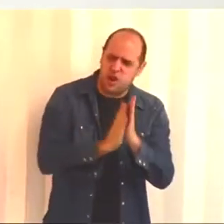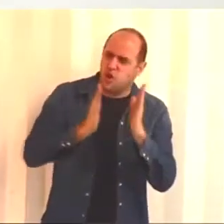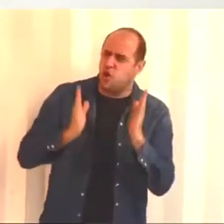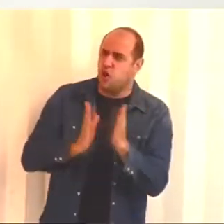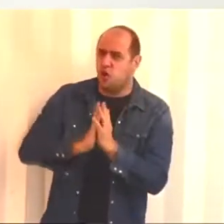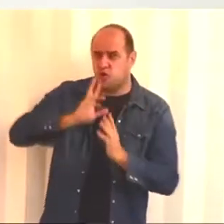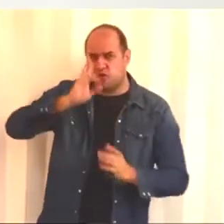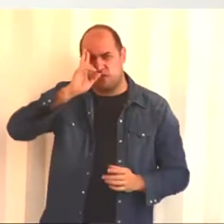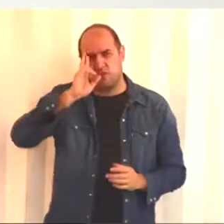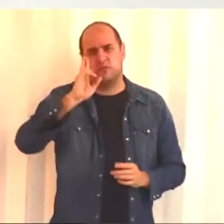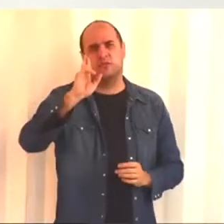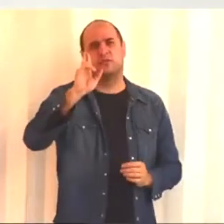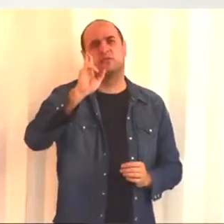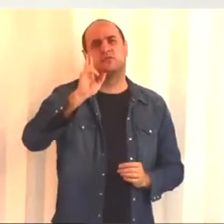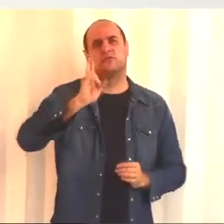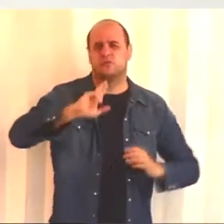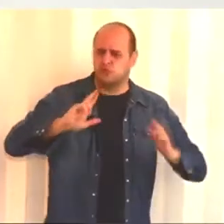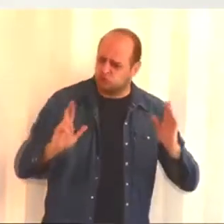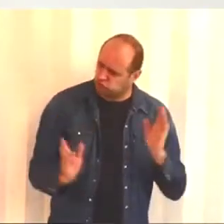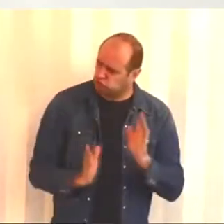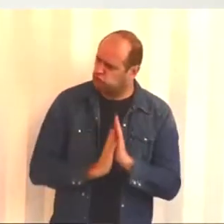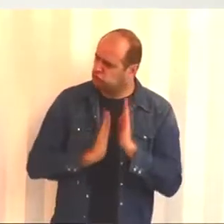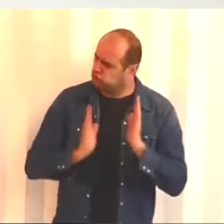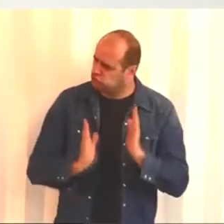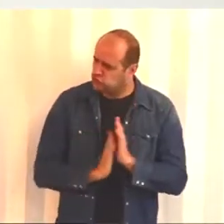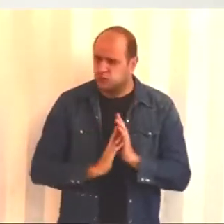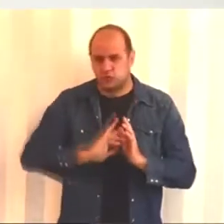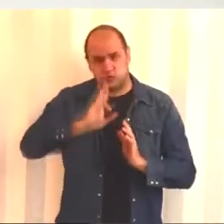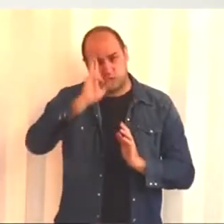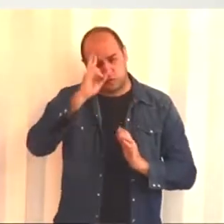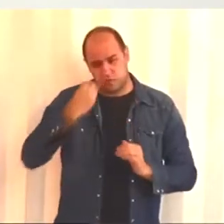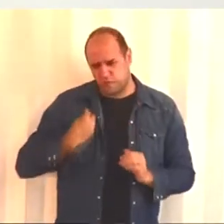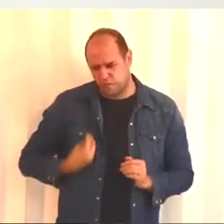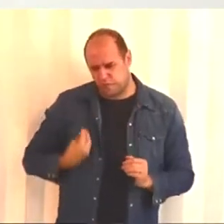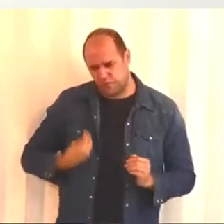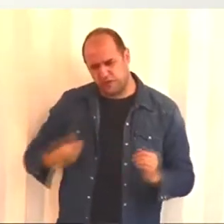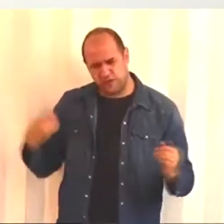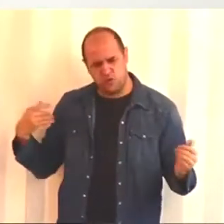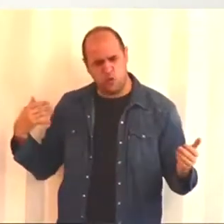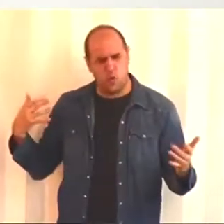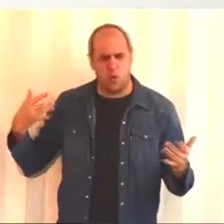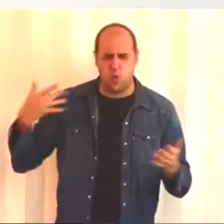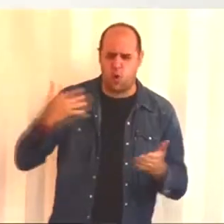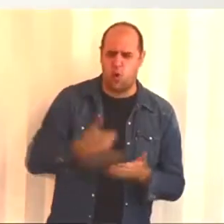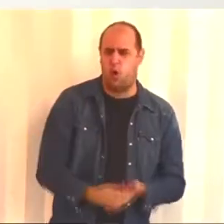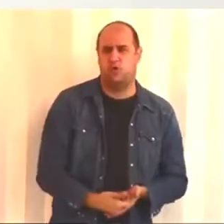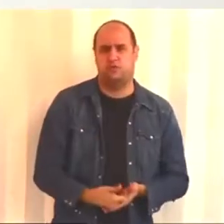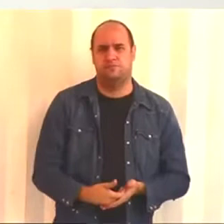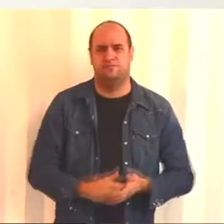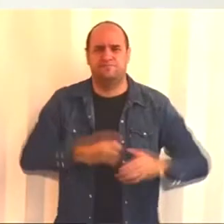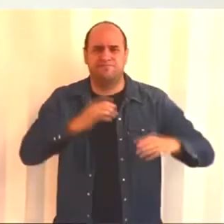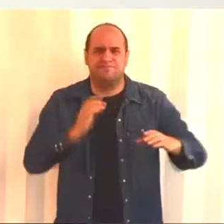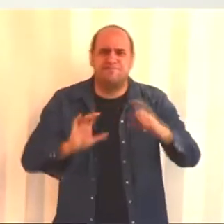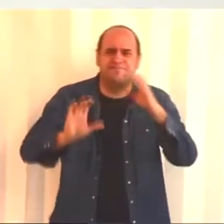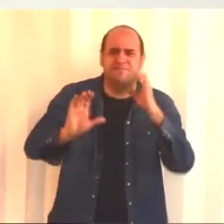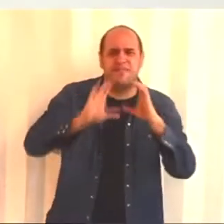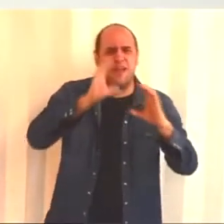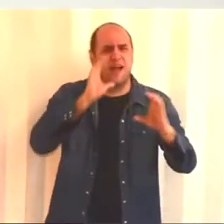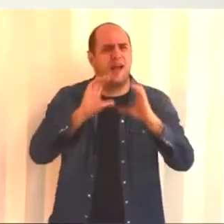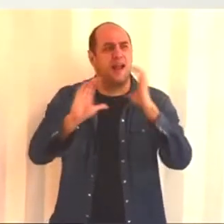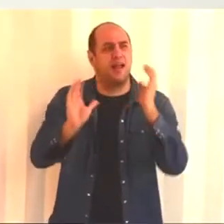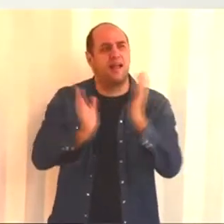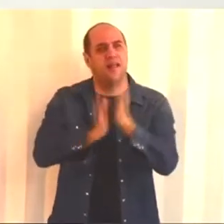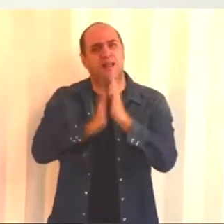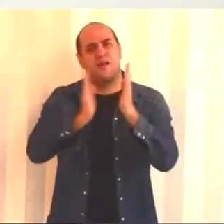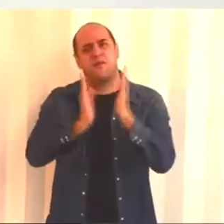Senhor. Louvarei ao Senhor durante a minha vida. Cantarei louvores ao meu